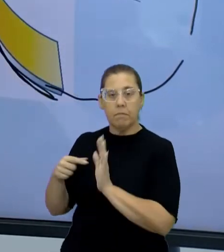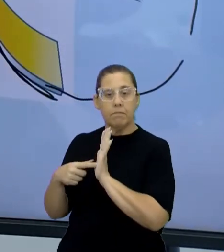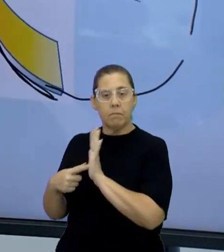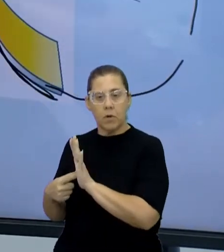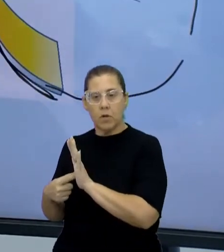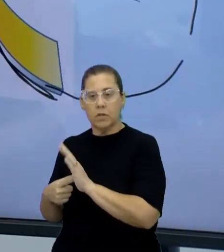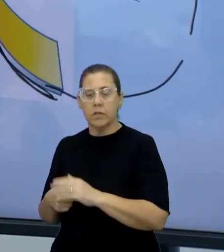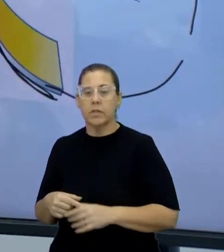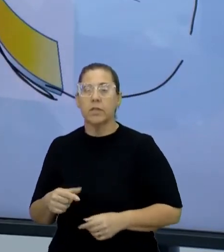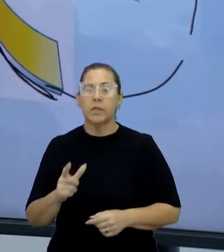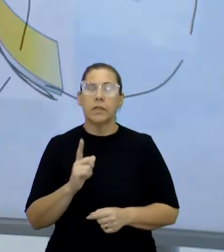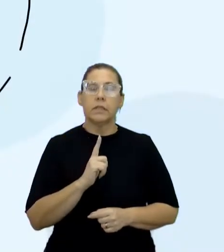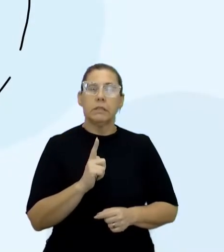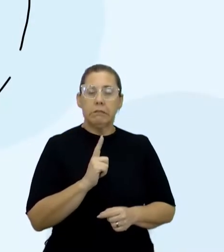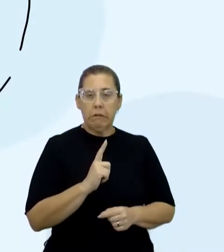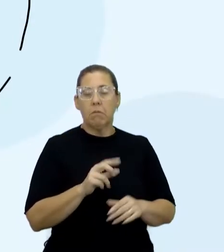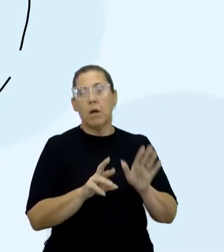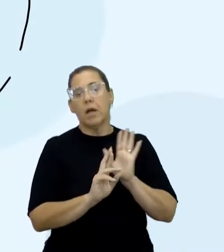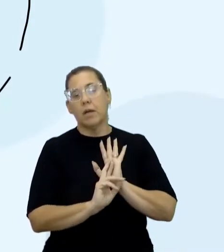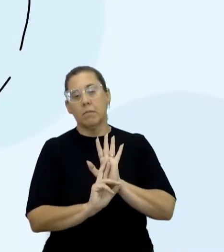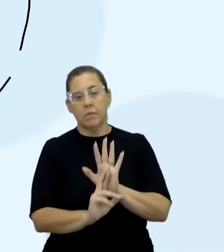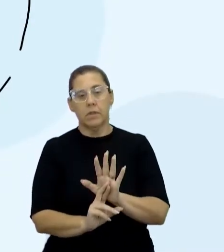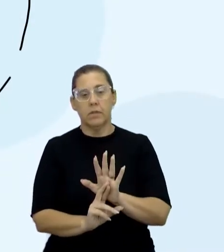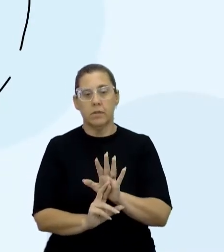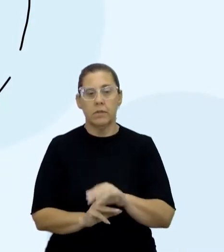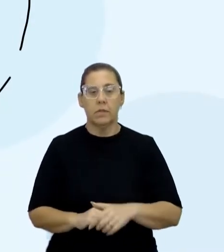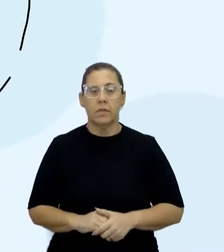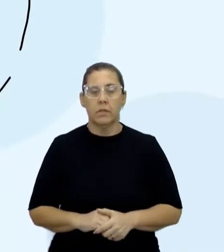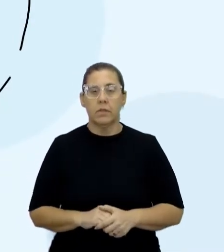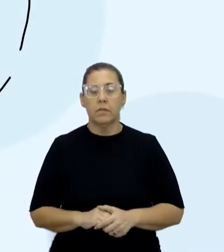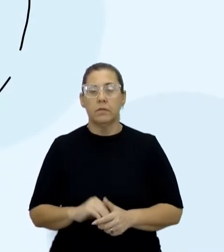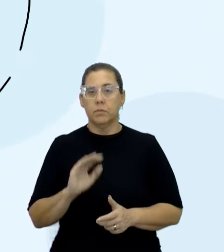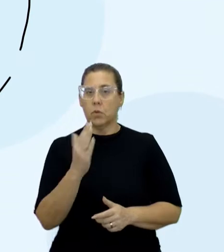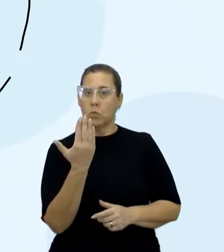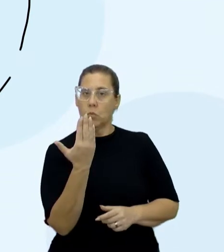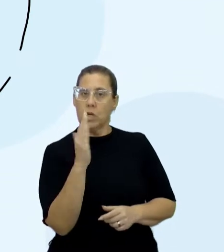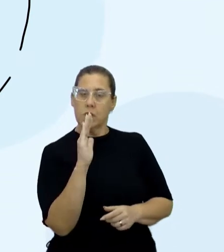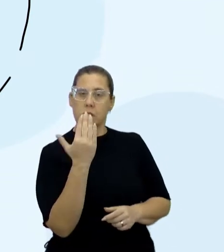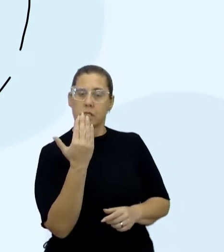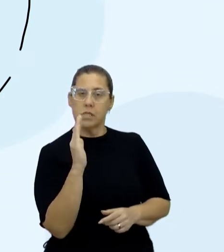ó, ela tem aí uma representação para mim de um espelho